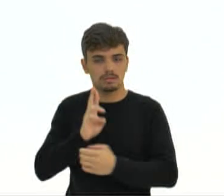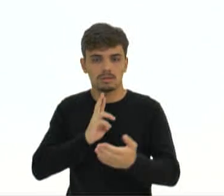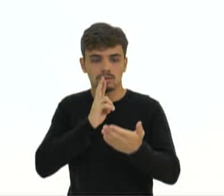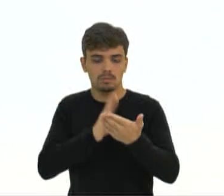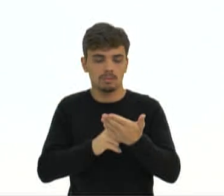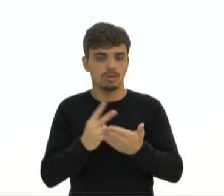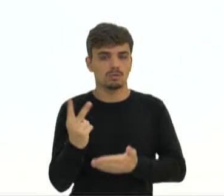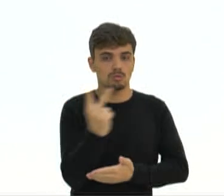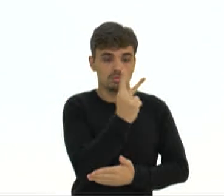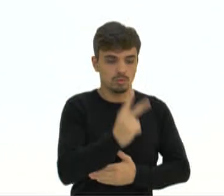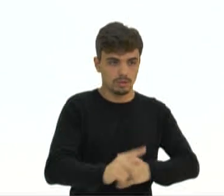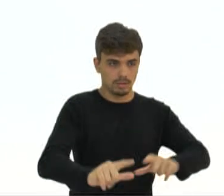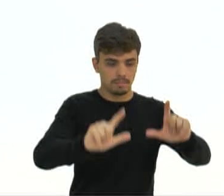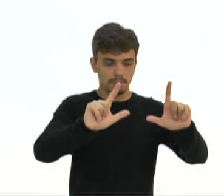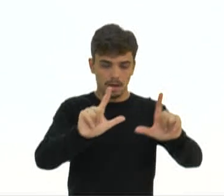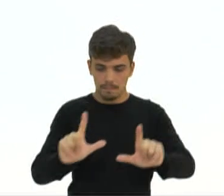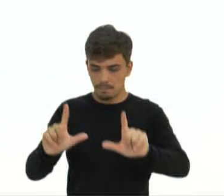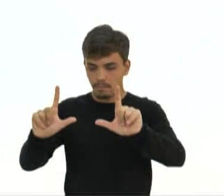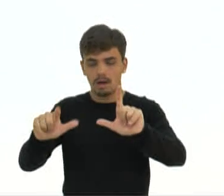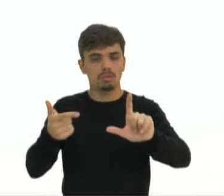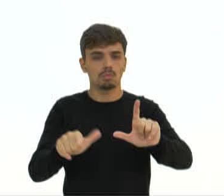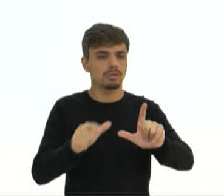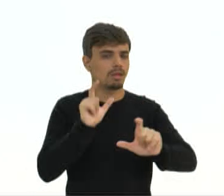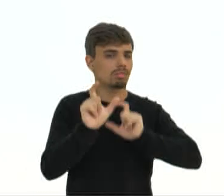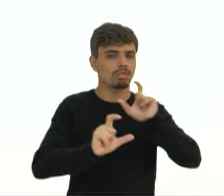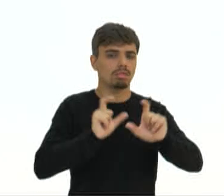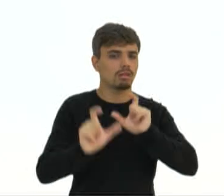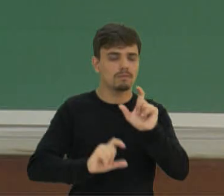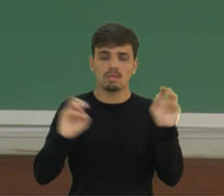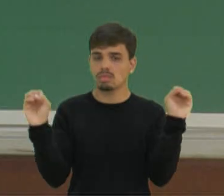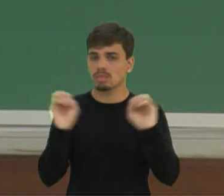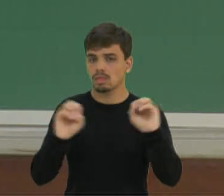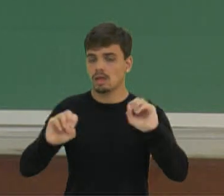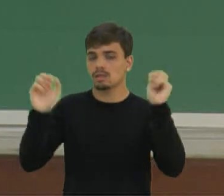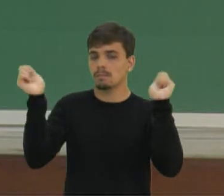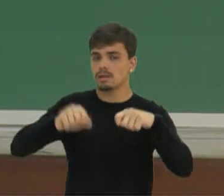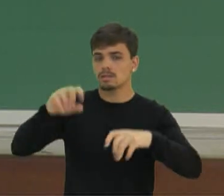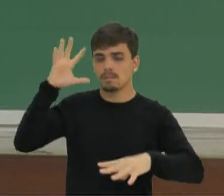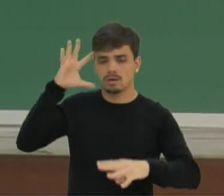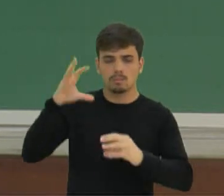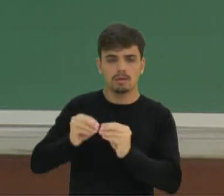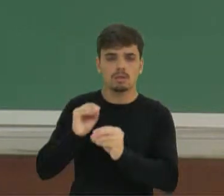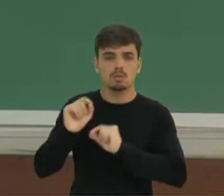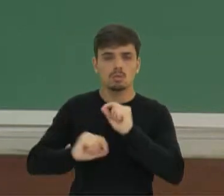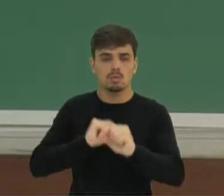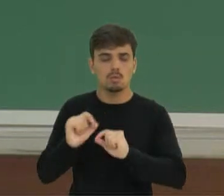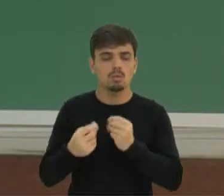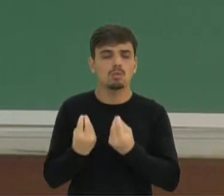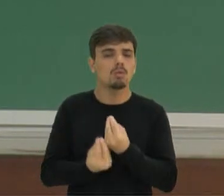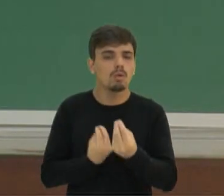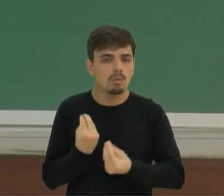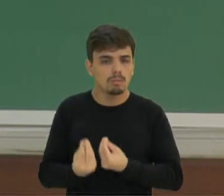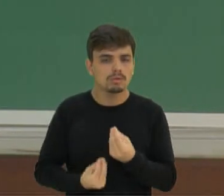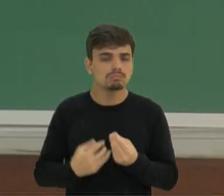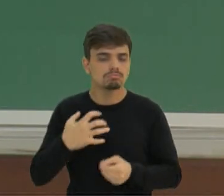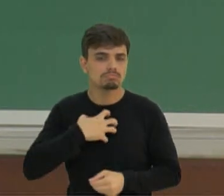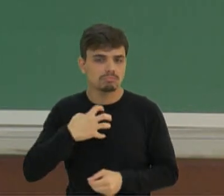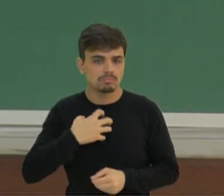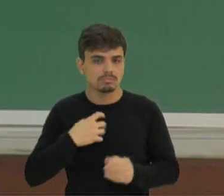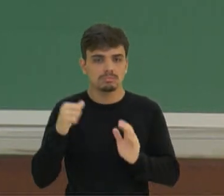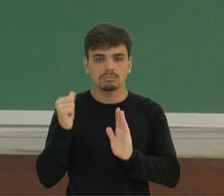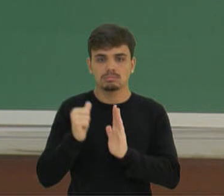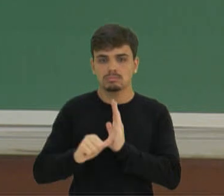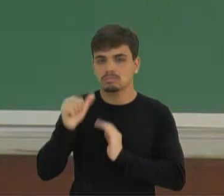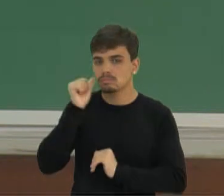dois primeiros quadrinhos não há presença de palavras, mas é possível definir um sentimento